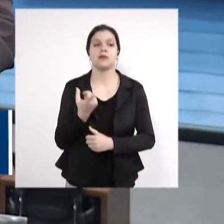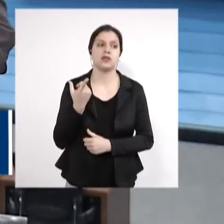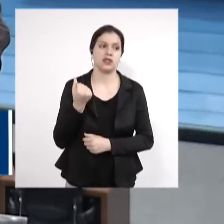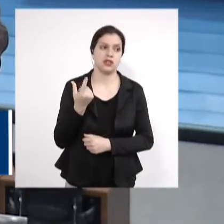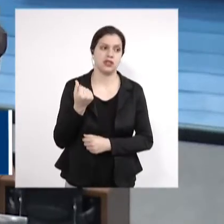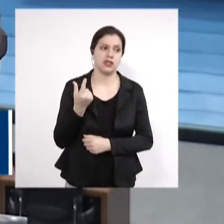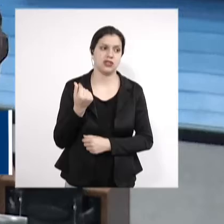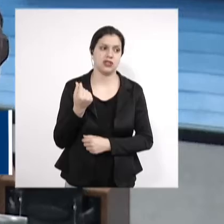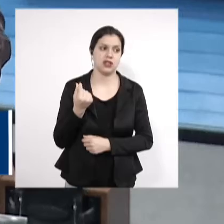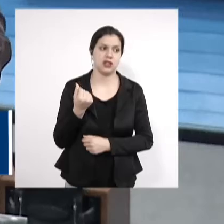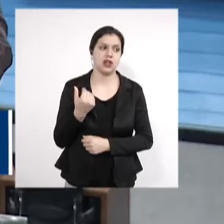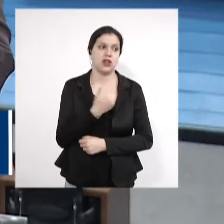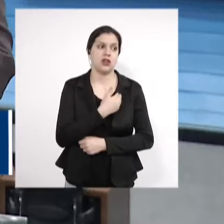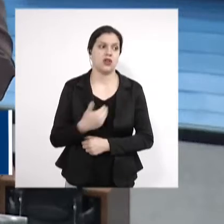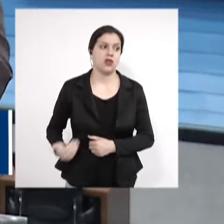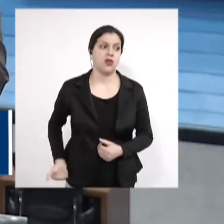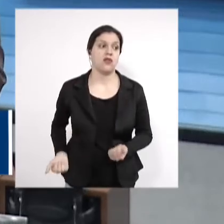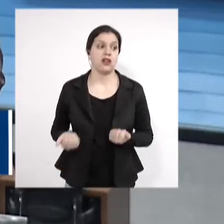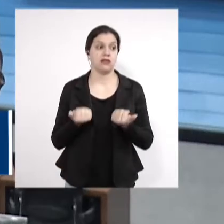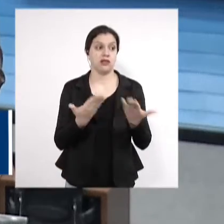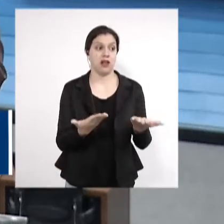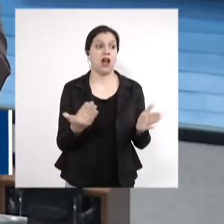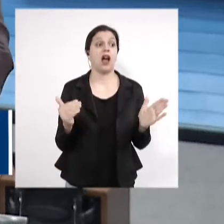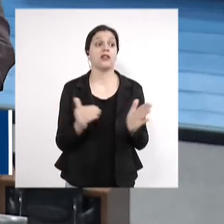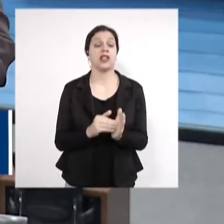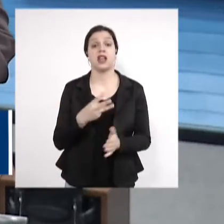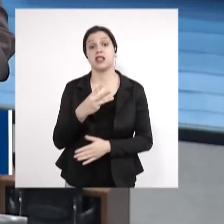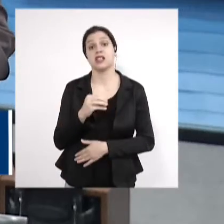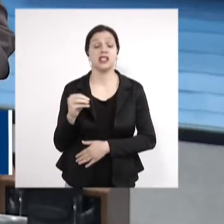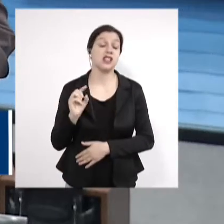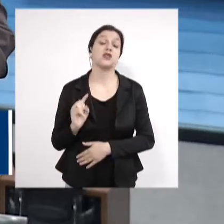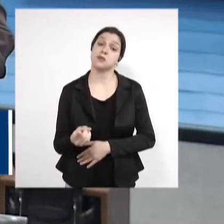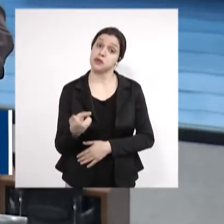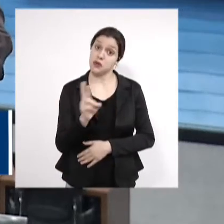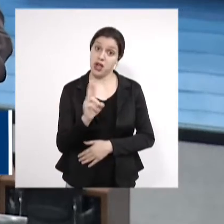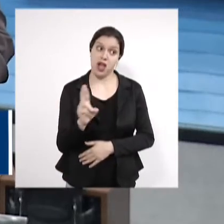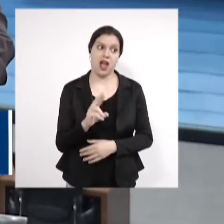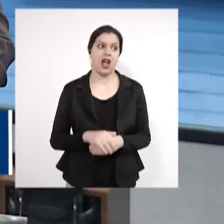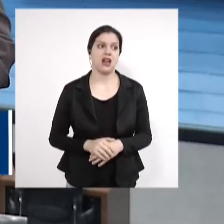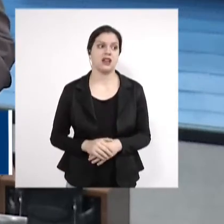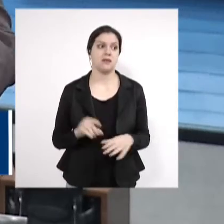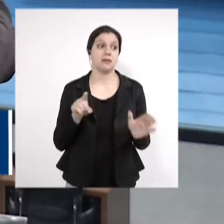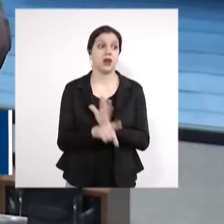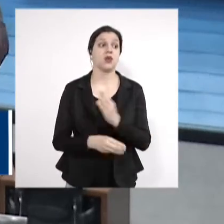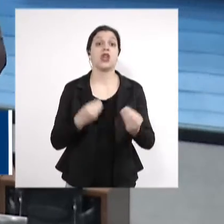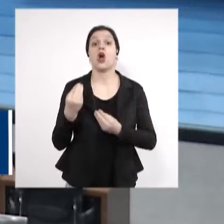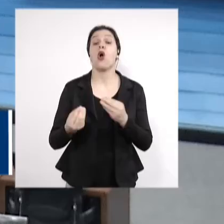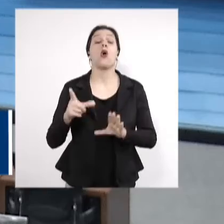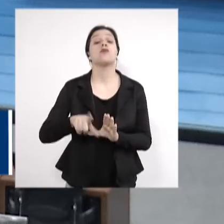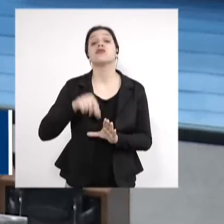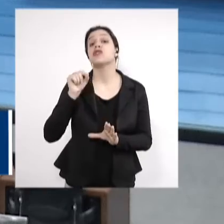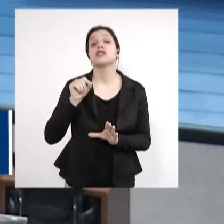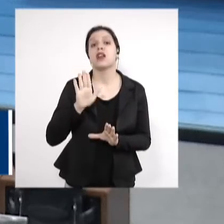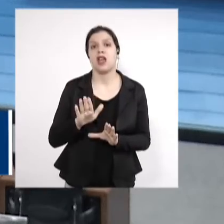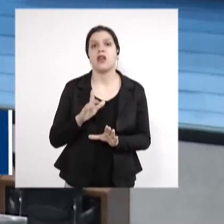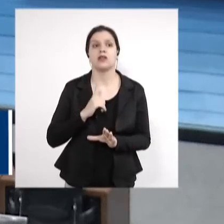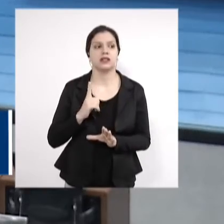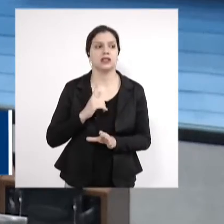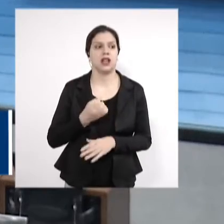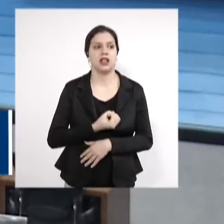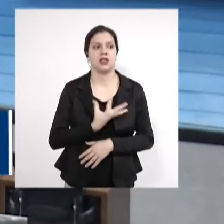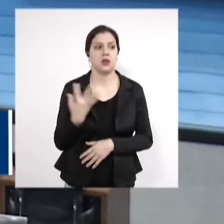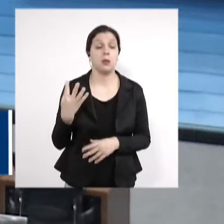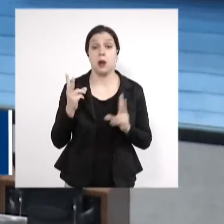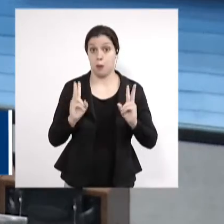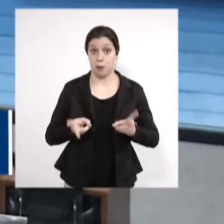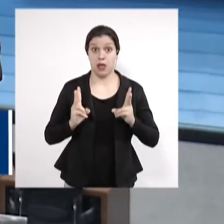serem distribuídos pelo governo do estado. Até 300 mil reais. Até 300 mil reais. Como que vai ser o sorteio? Esses números que vão sair são